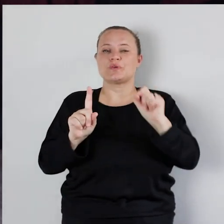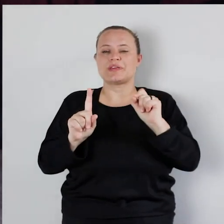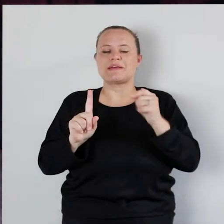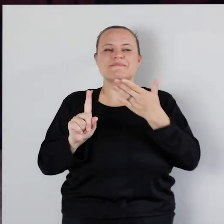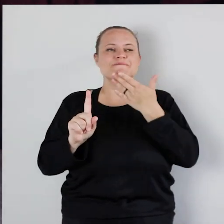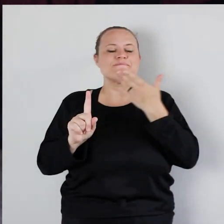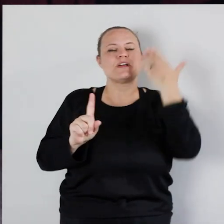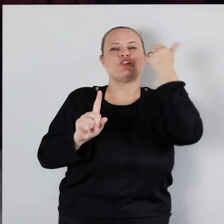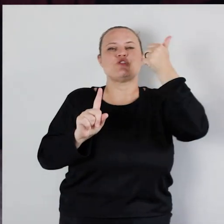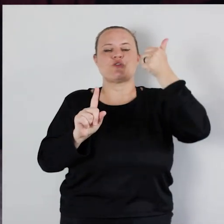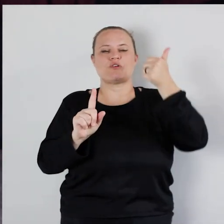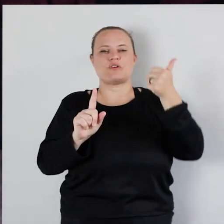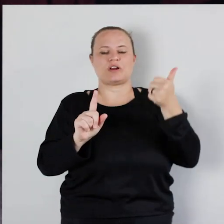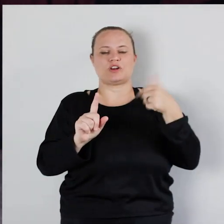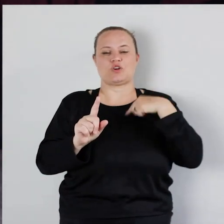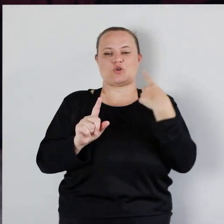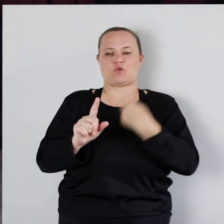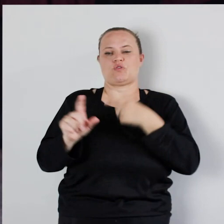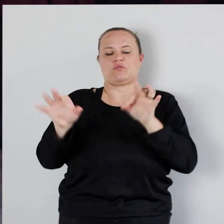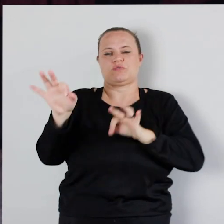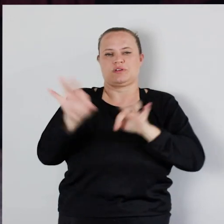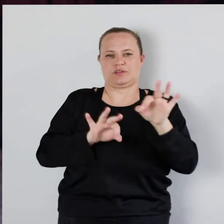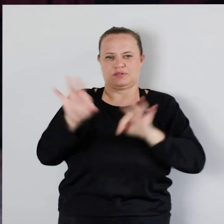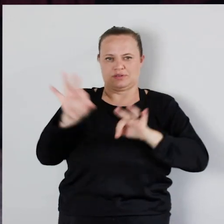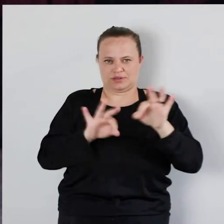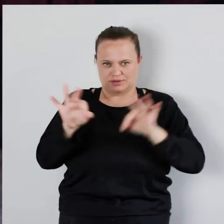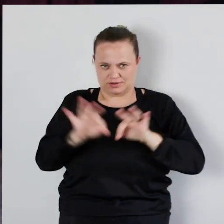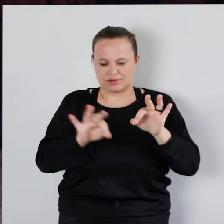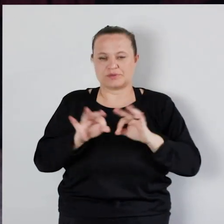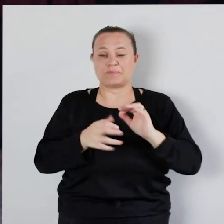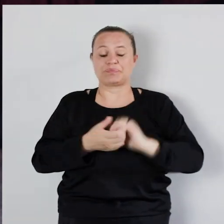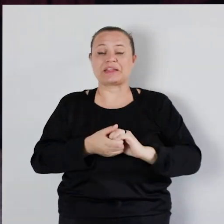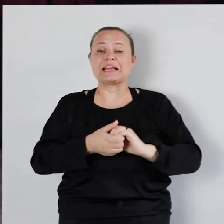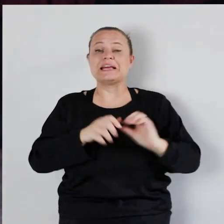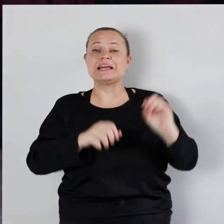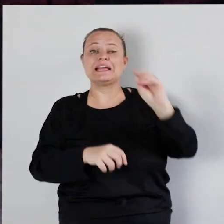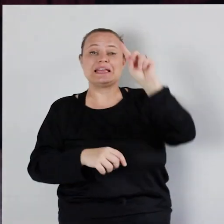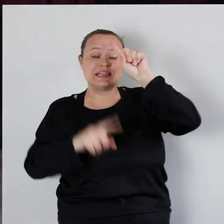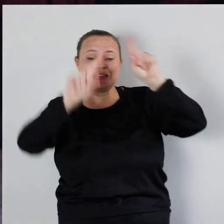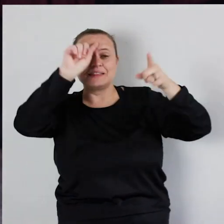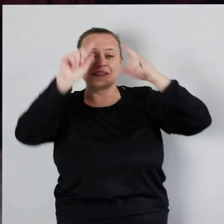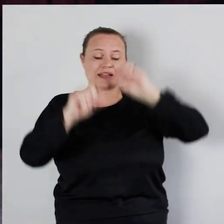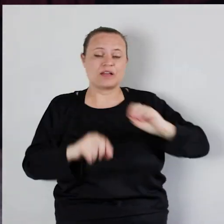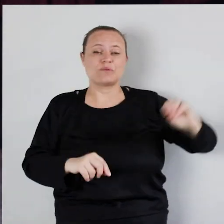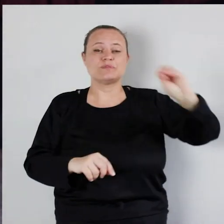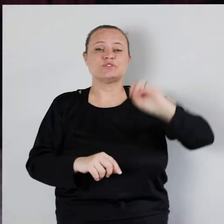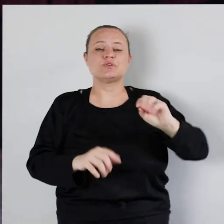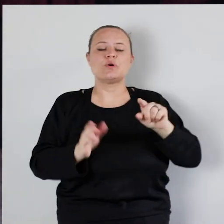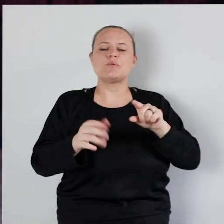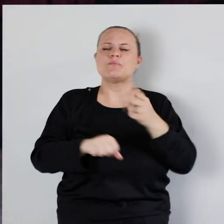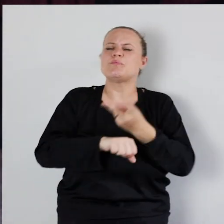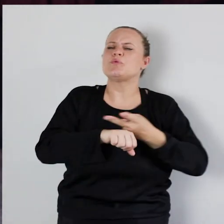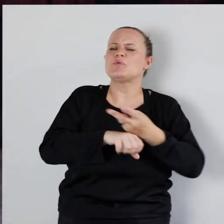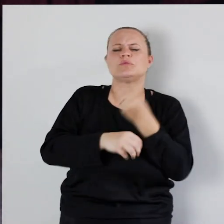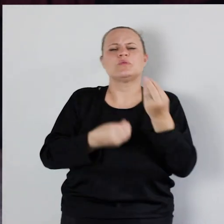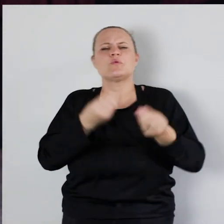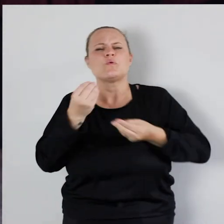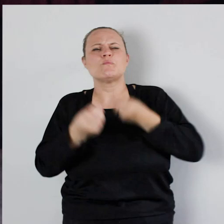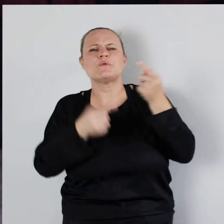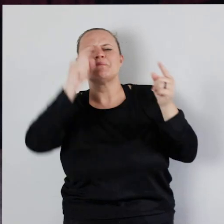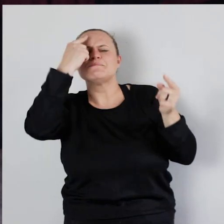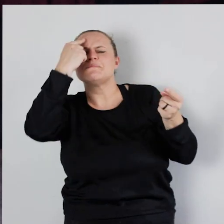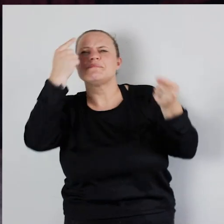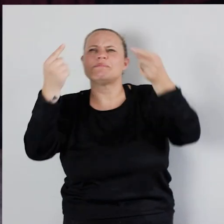com o objetivo de fazer funcionar melhor as organizações que a gente conhece. A ideia do observatório, ela se orienta